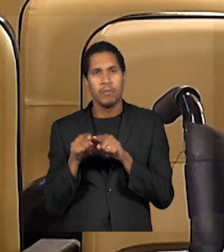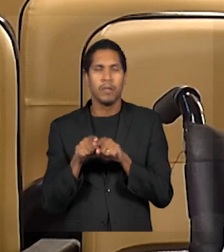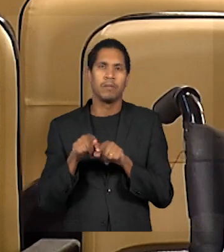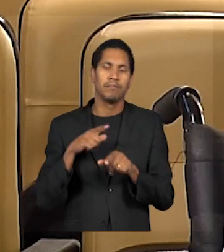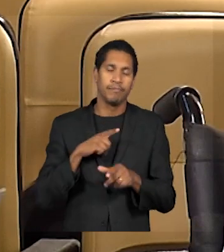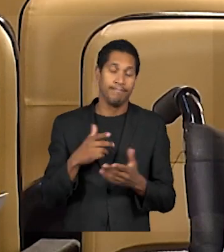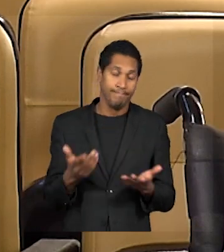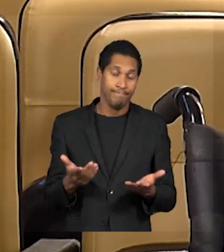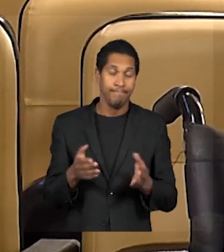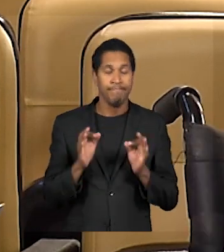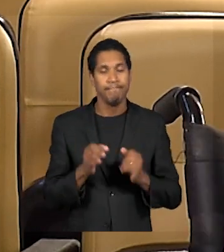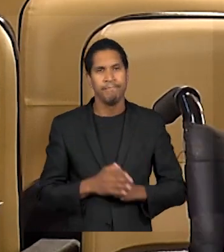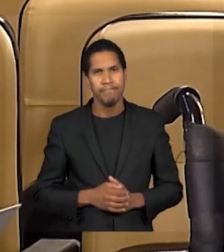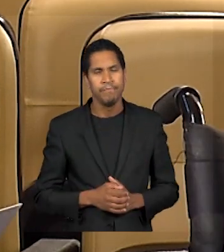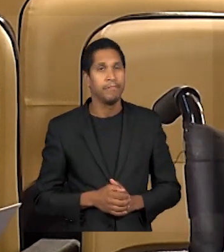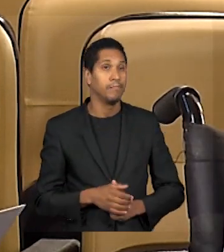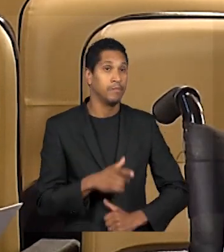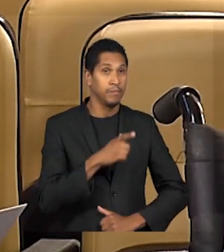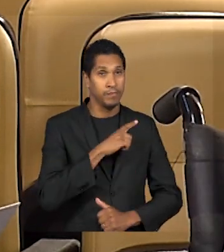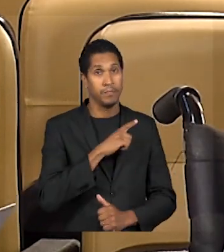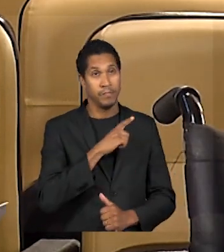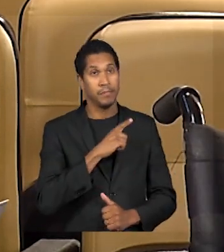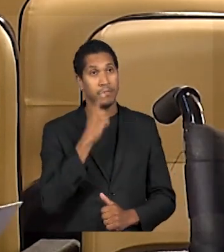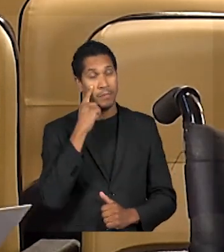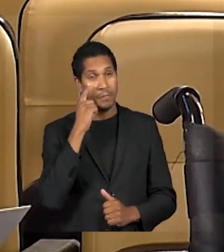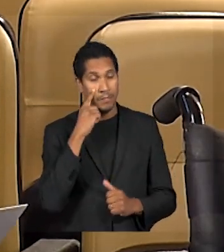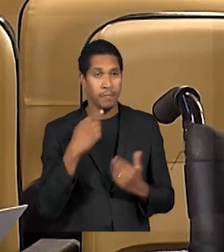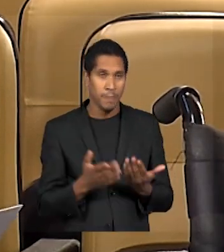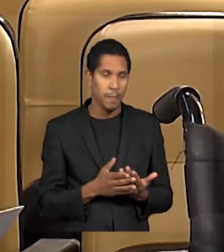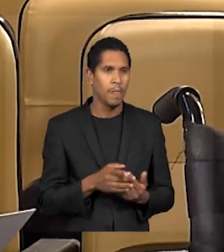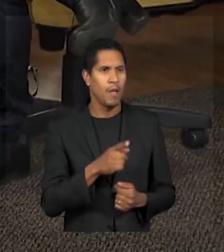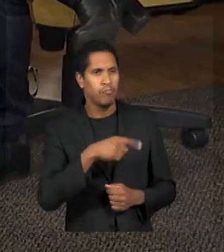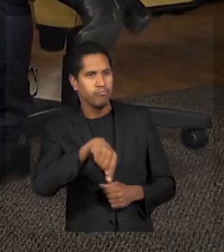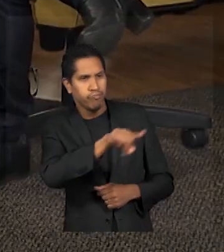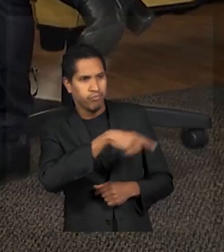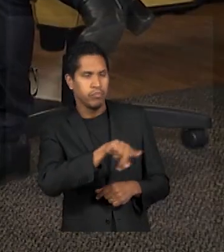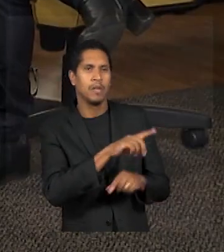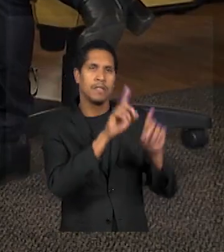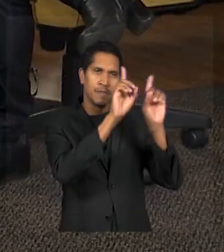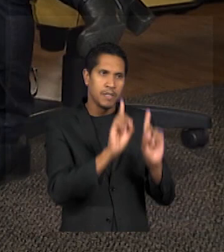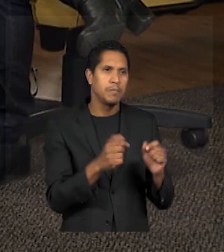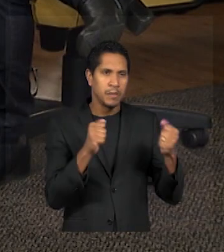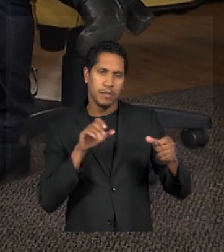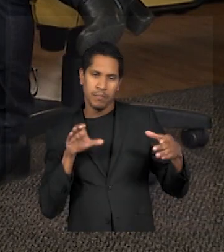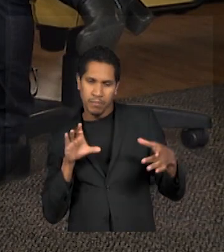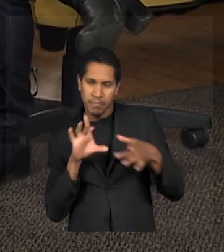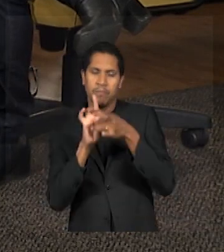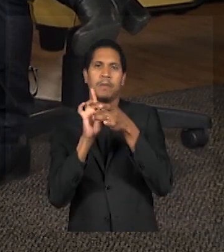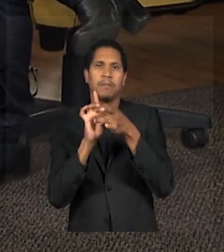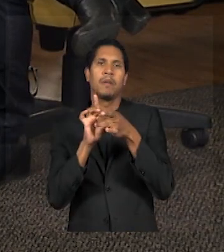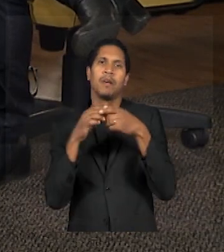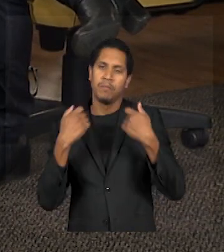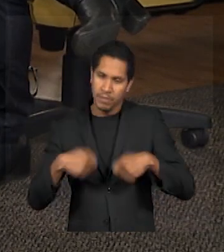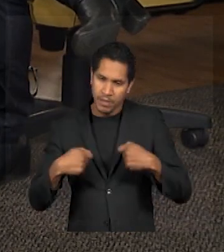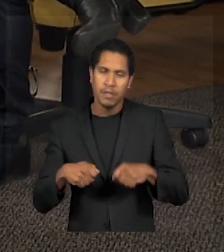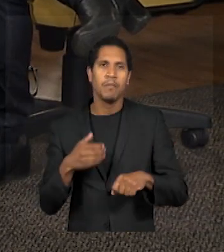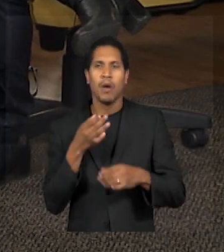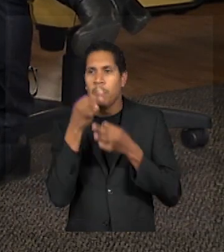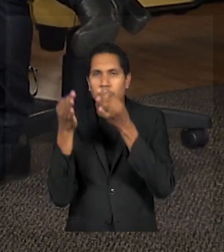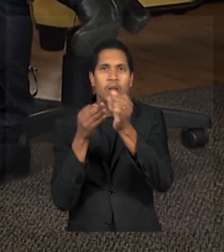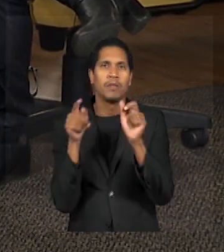unidirecional e tudo mais. Levando aquela frase de nada por nós sem nós, Perfeito. No caso da educação